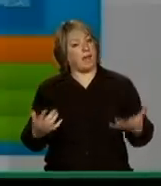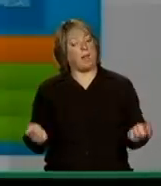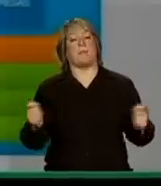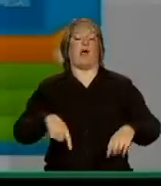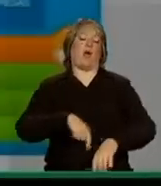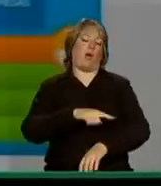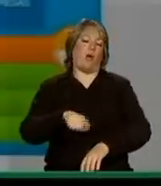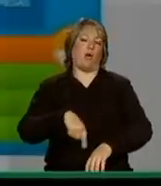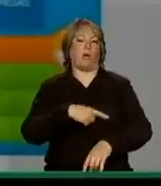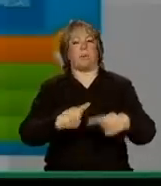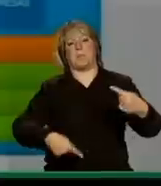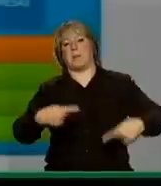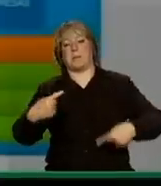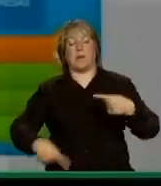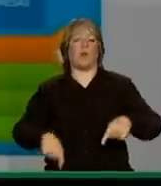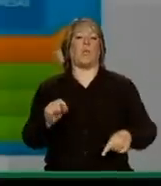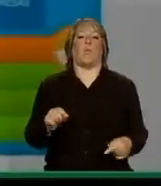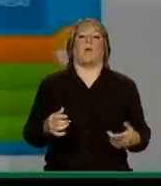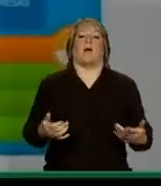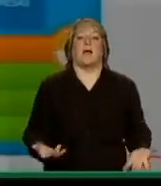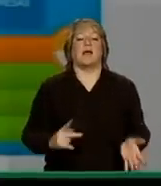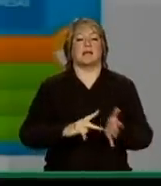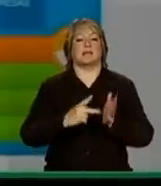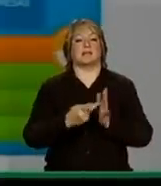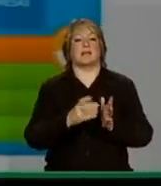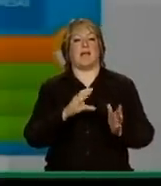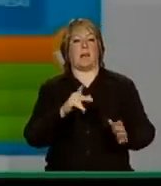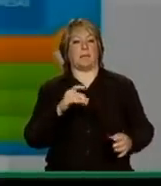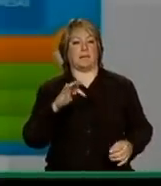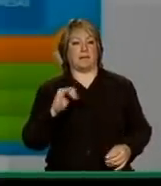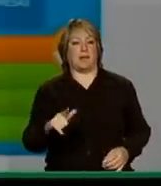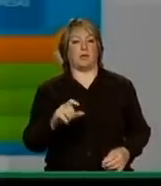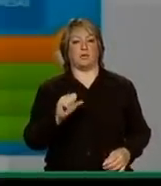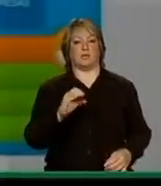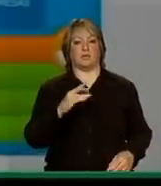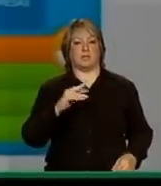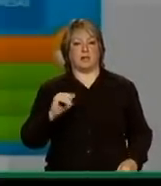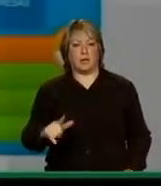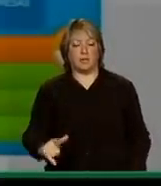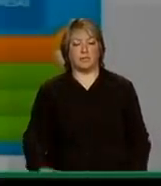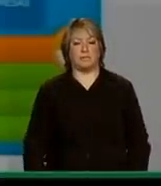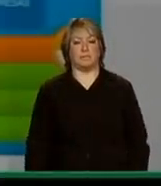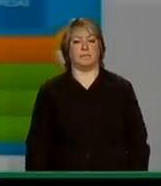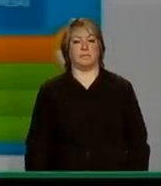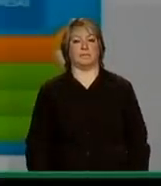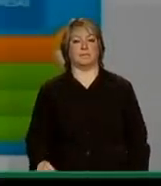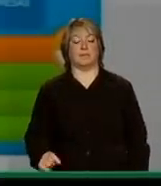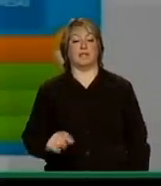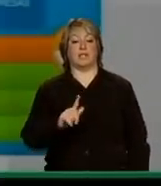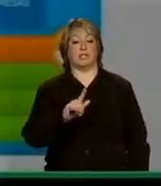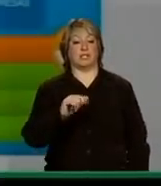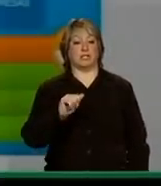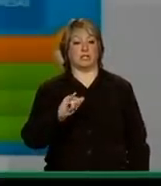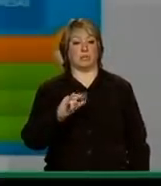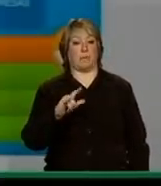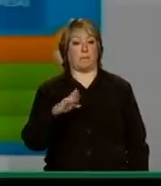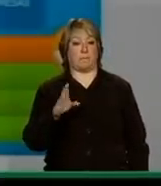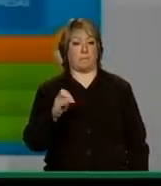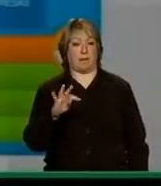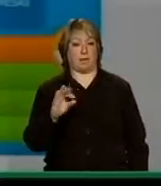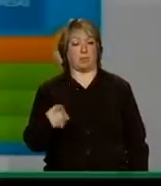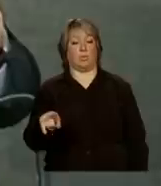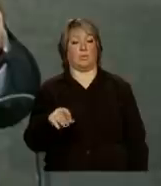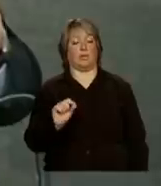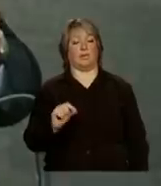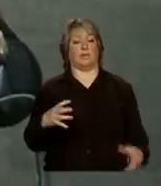horas discutindo O que que significa capital social Gilberto Carvalho e eu talvez onde o